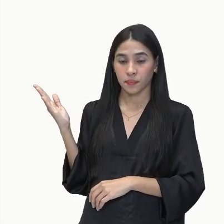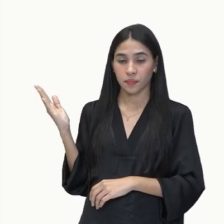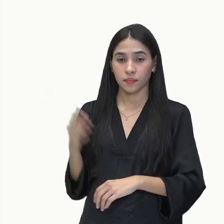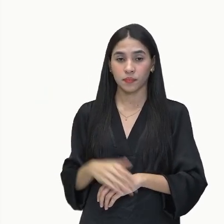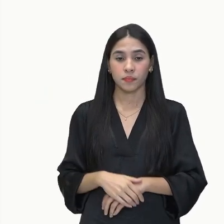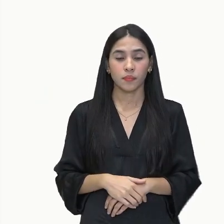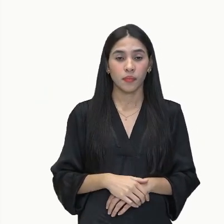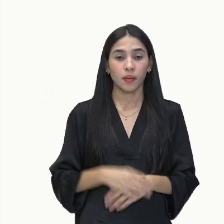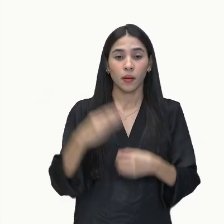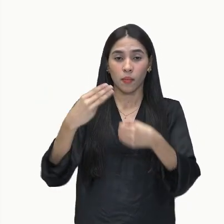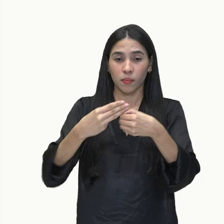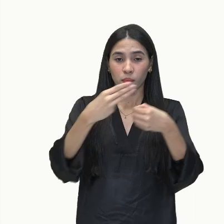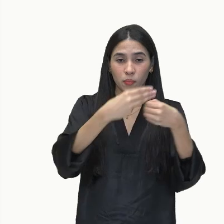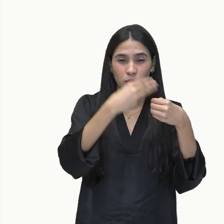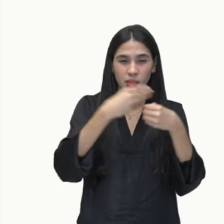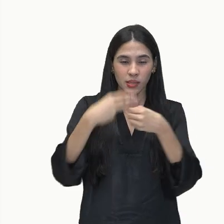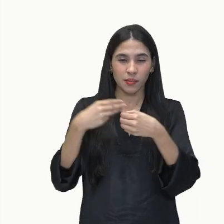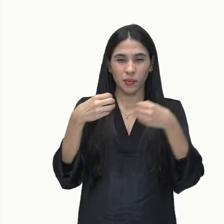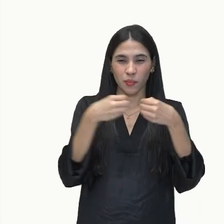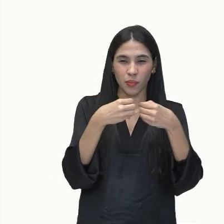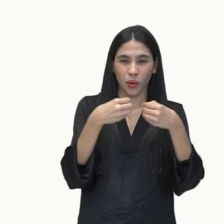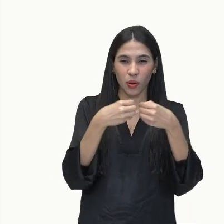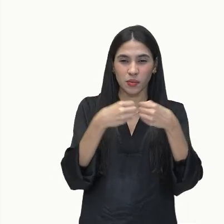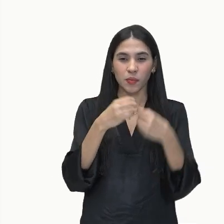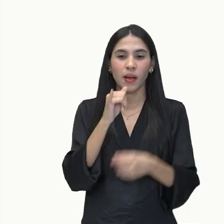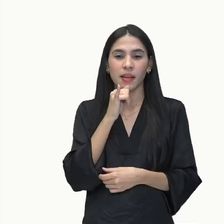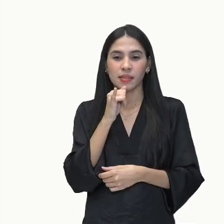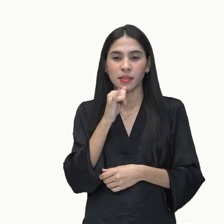os municípios costeiros,